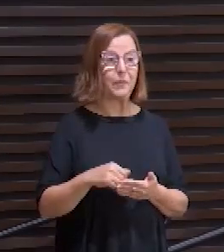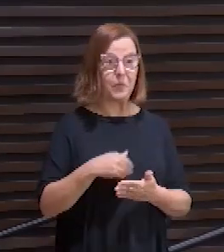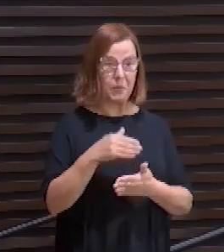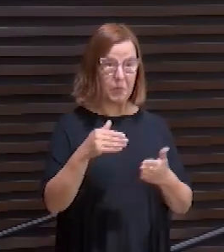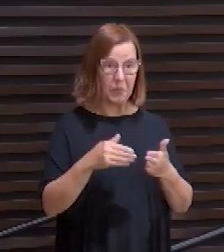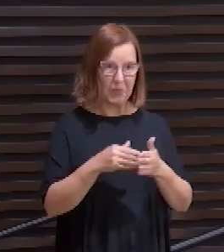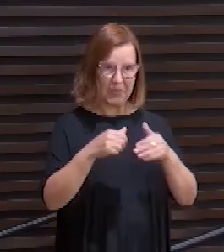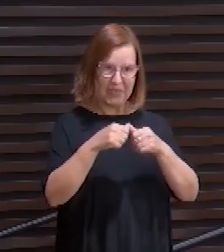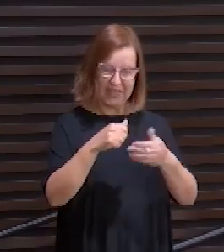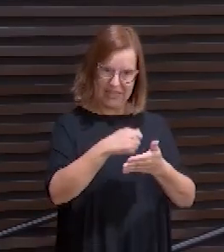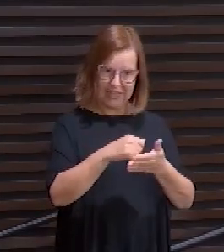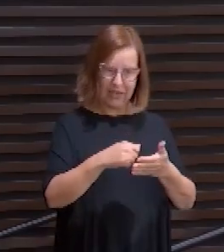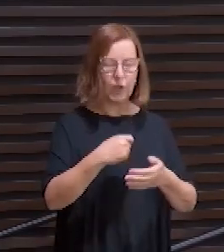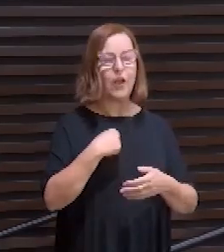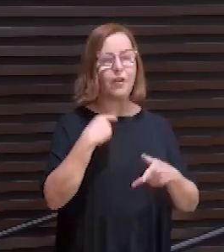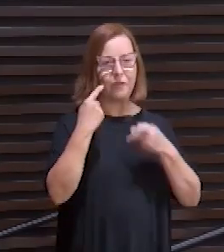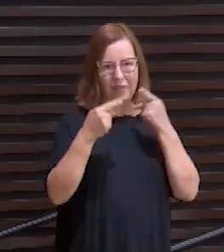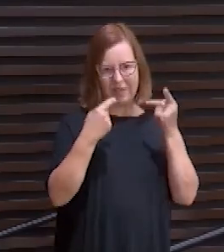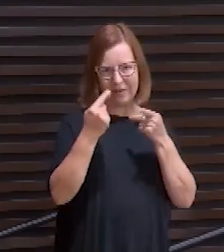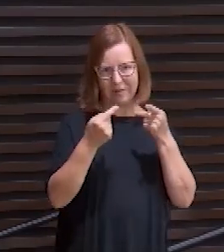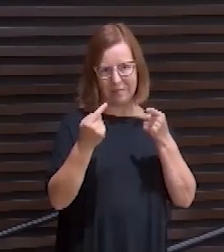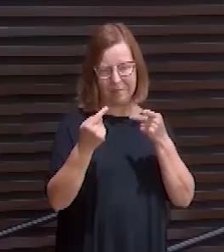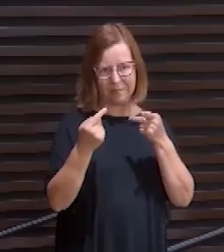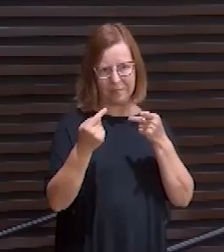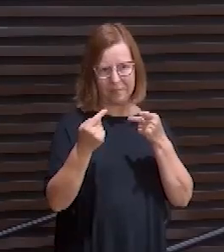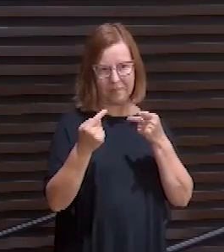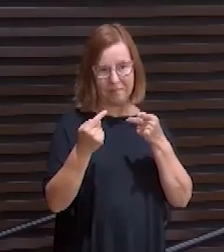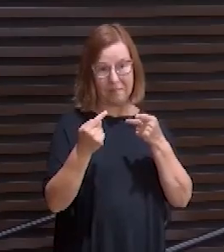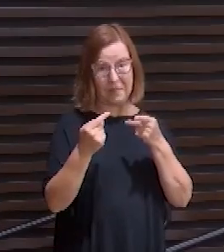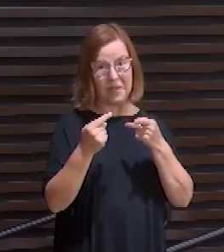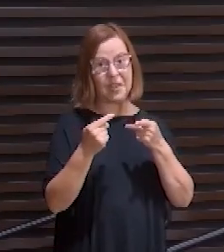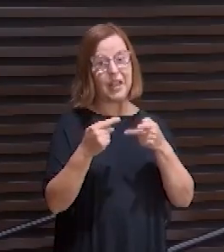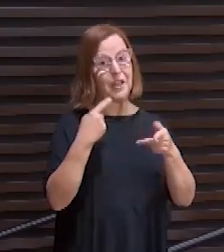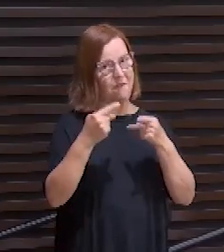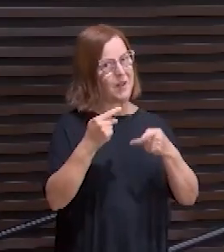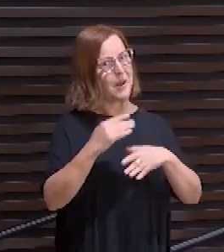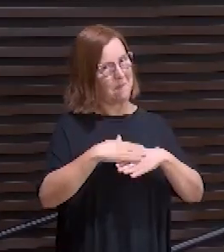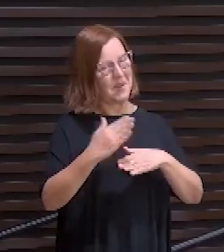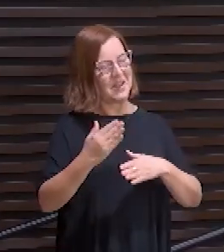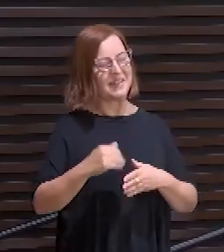vou falar, tá? E muito mais.